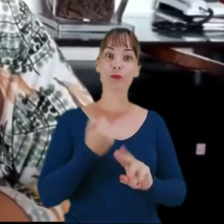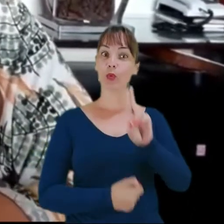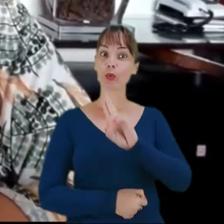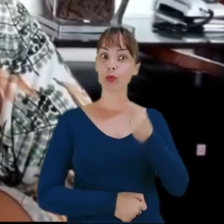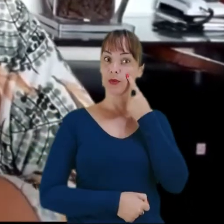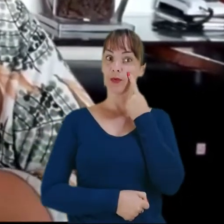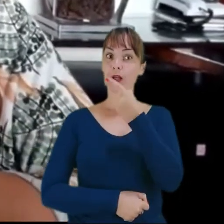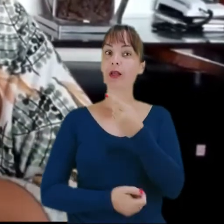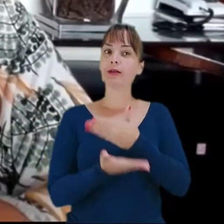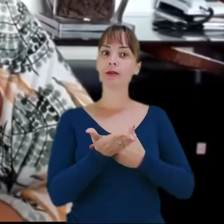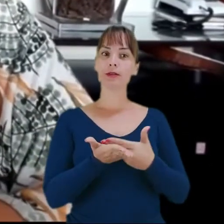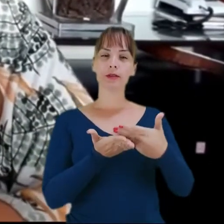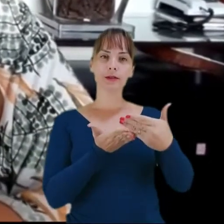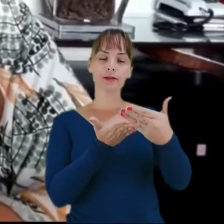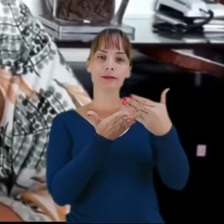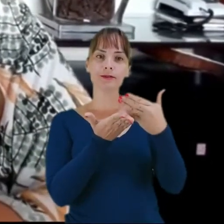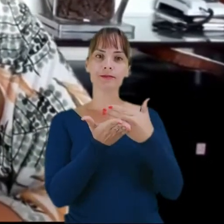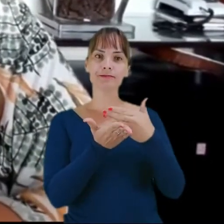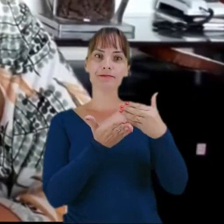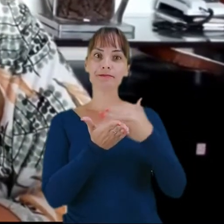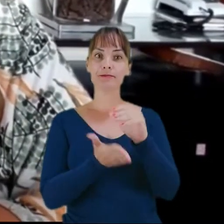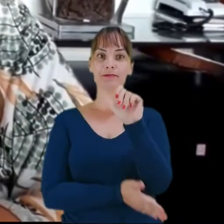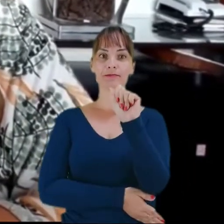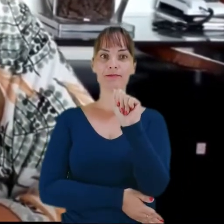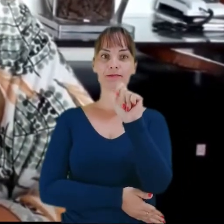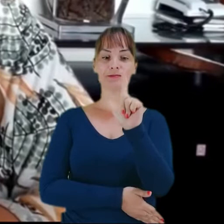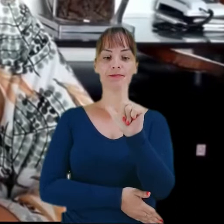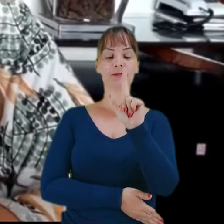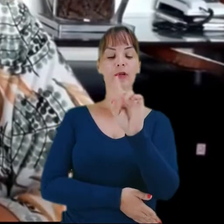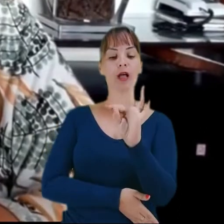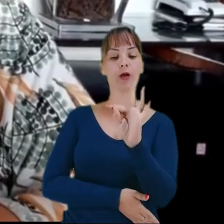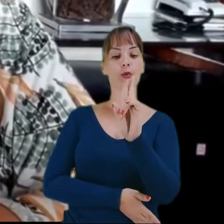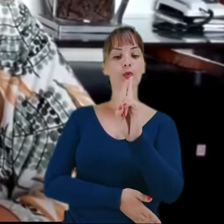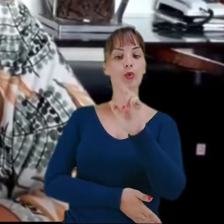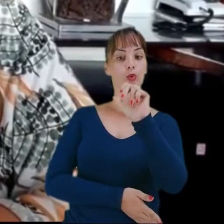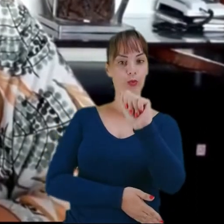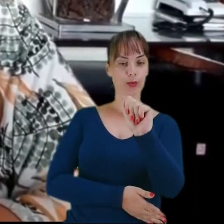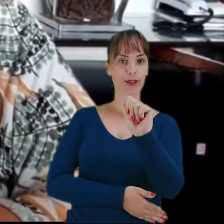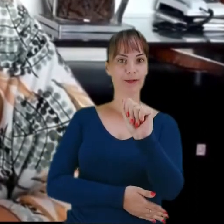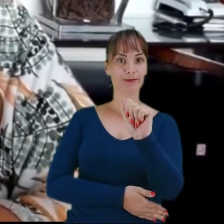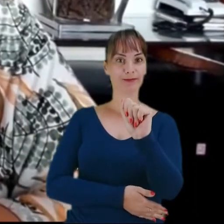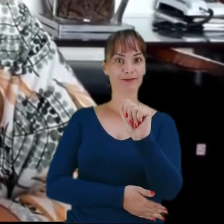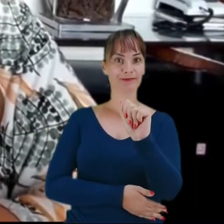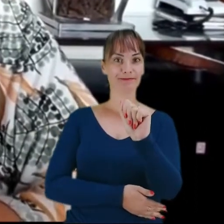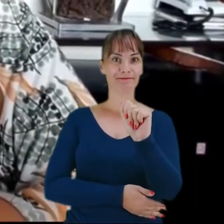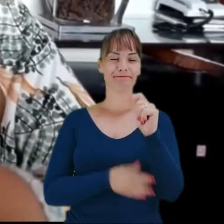o timbre. Vamos começar com a altura, que é o som agudo e o som